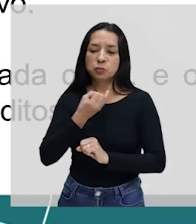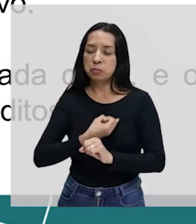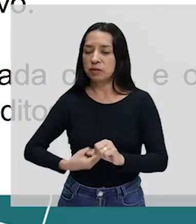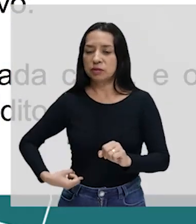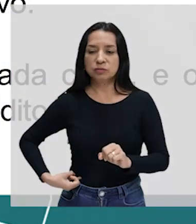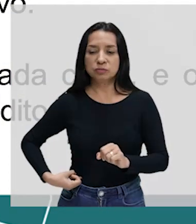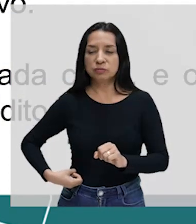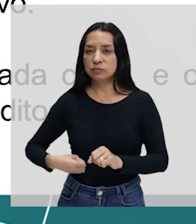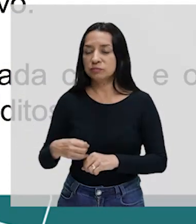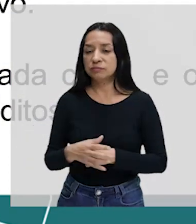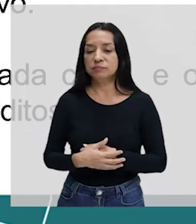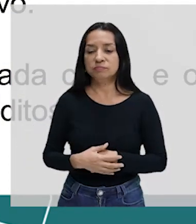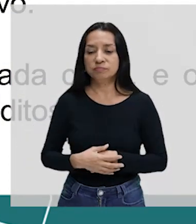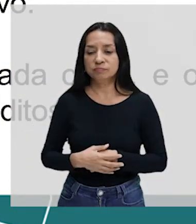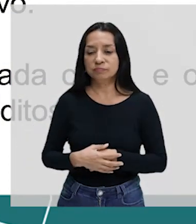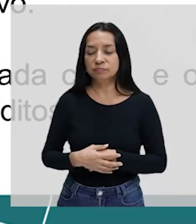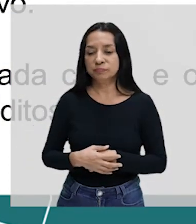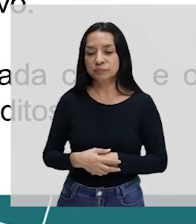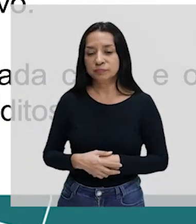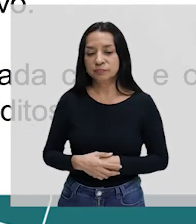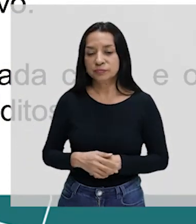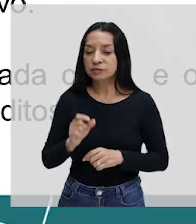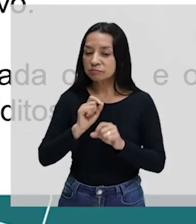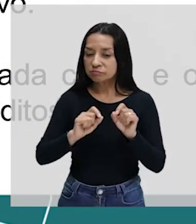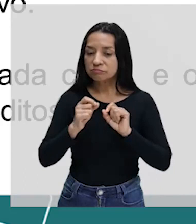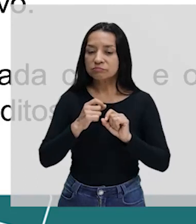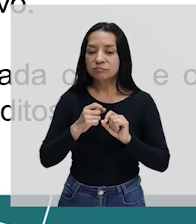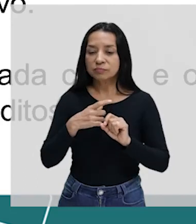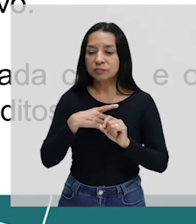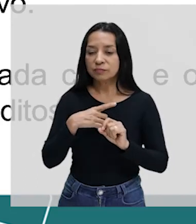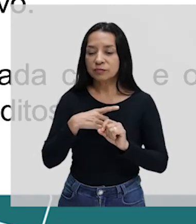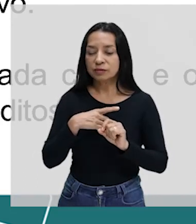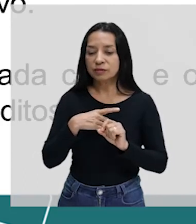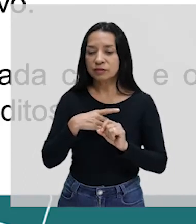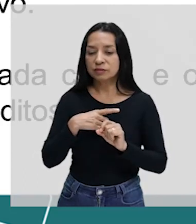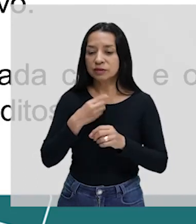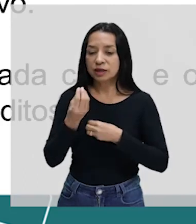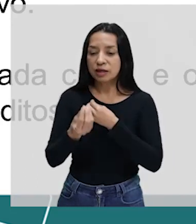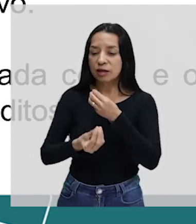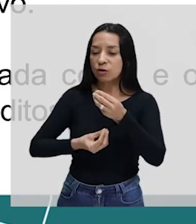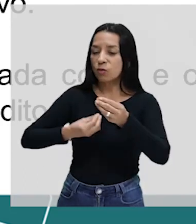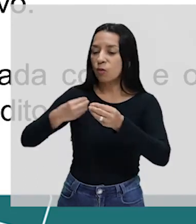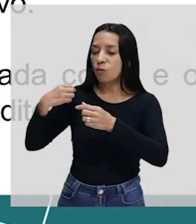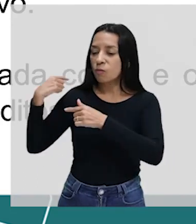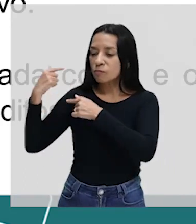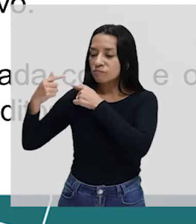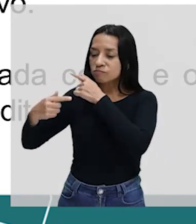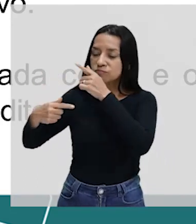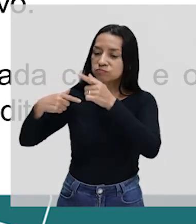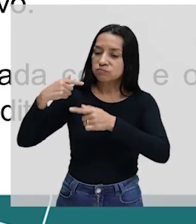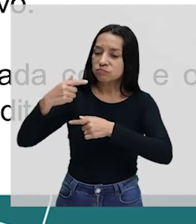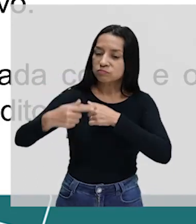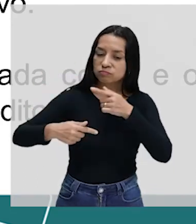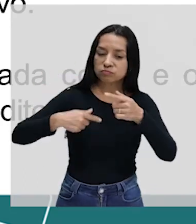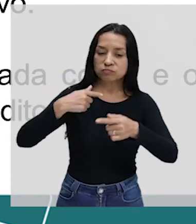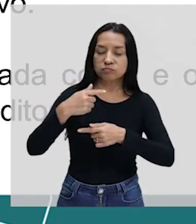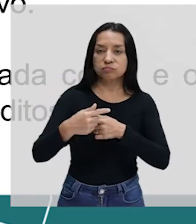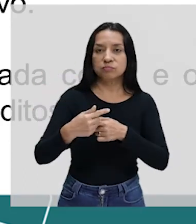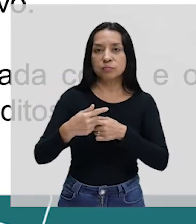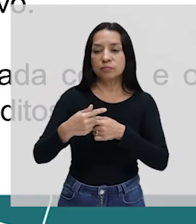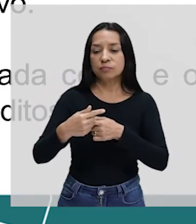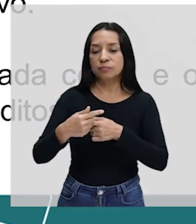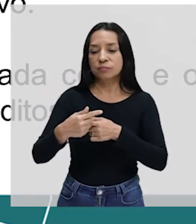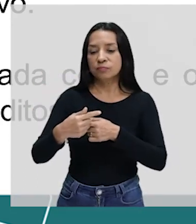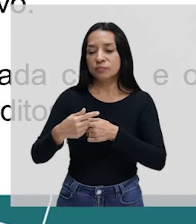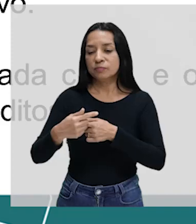etc. Que exerce de modo hereditário. O que é uma coisa hereditária? É aquilo que passa de pai para filho.